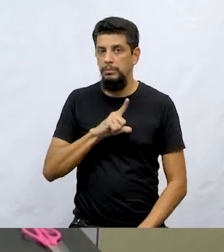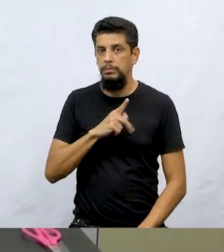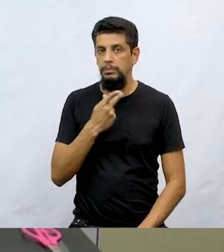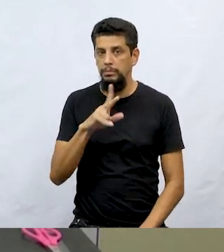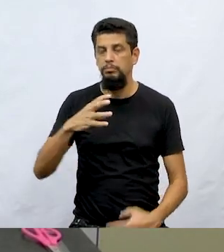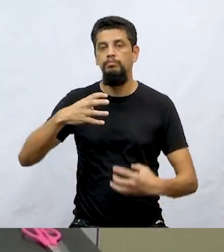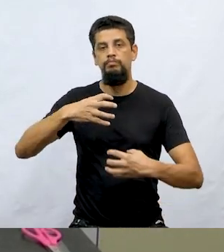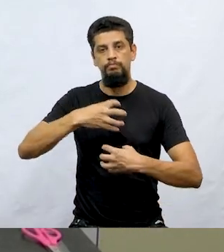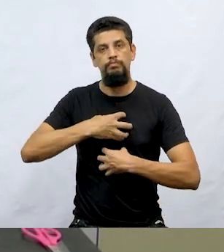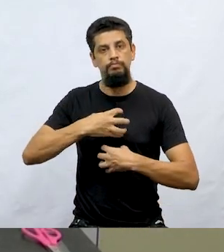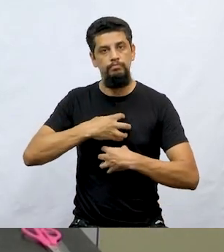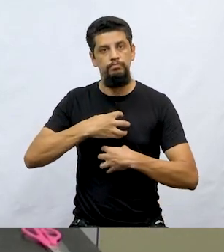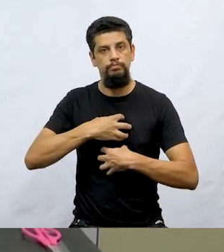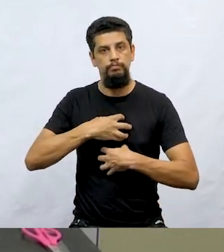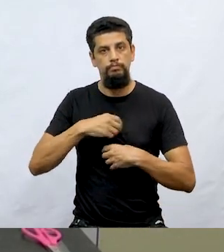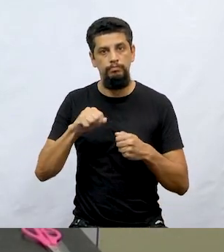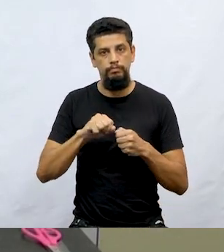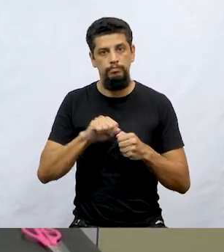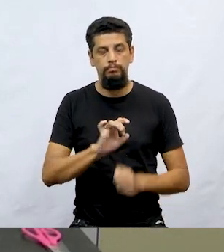estar fazendo, né?